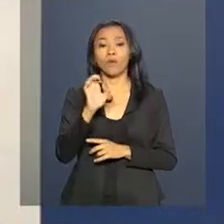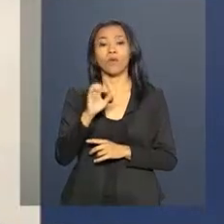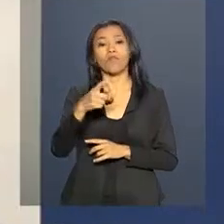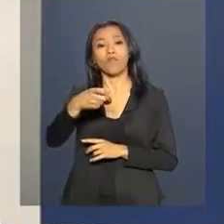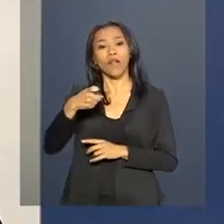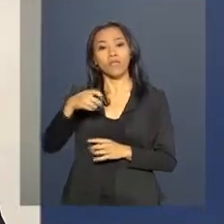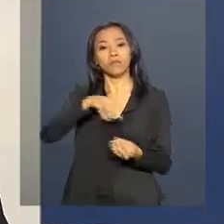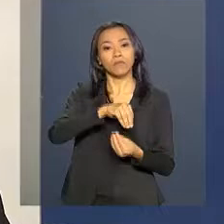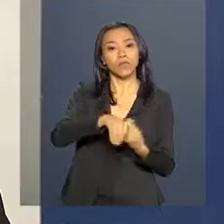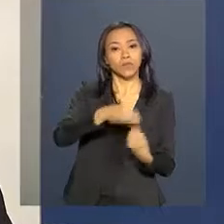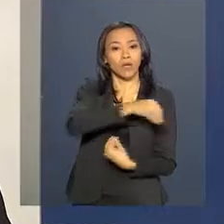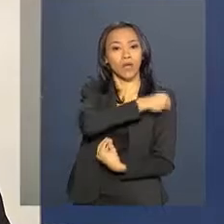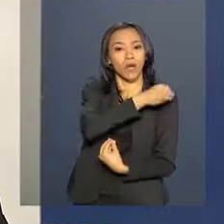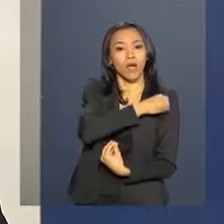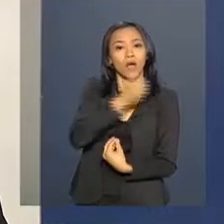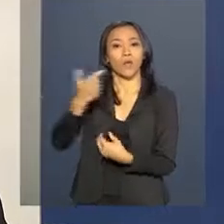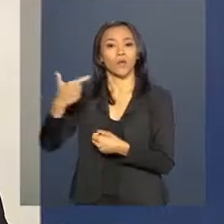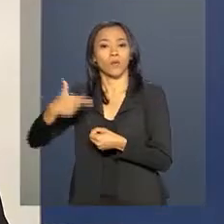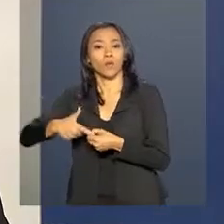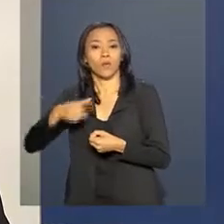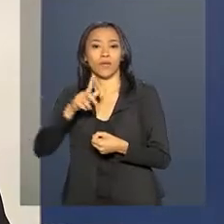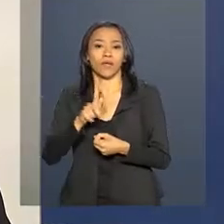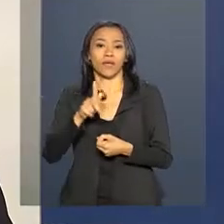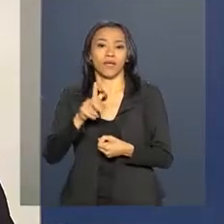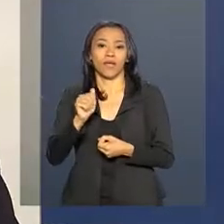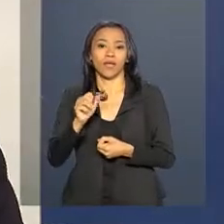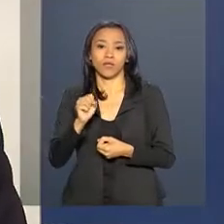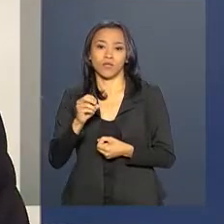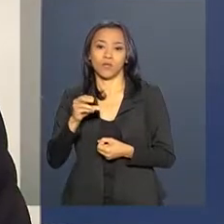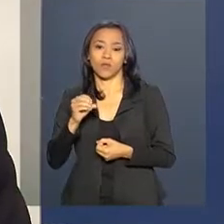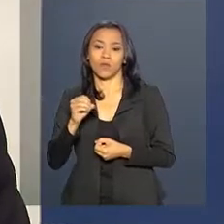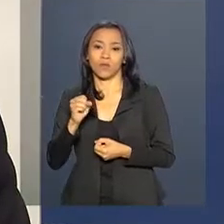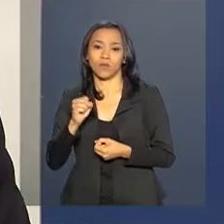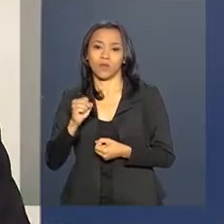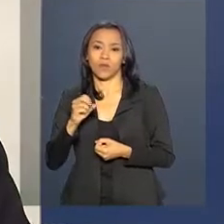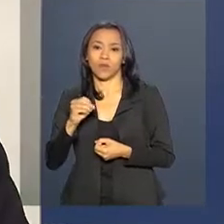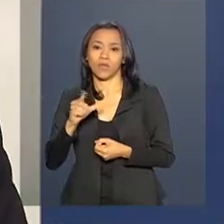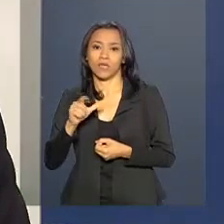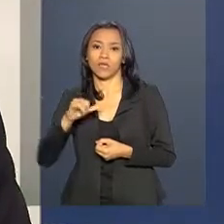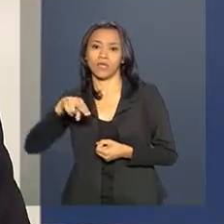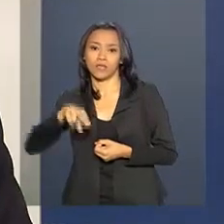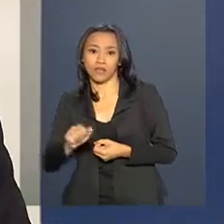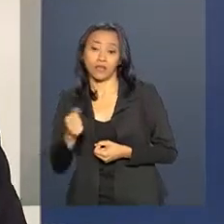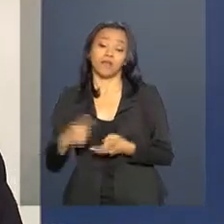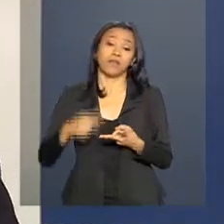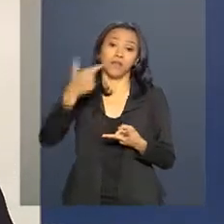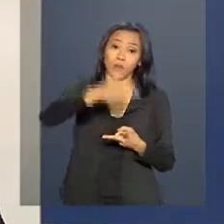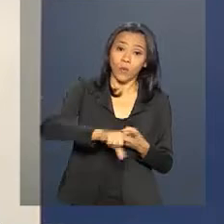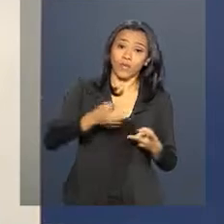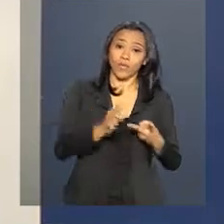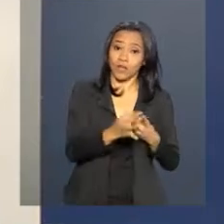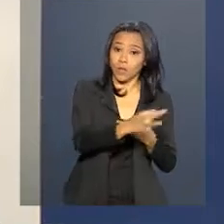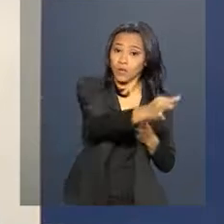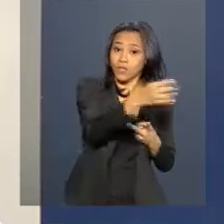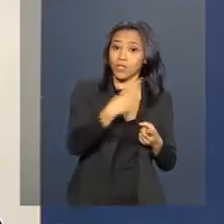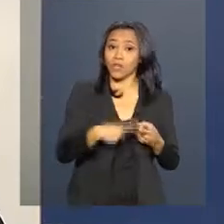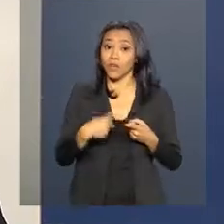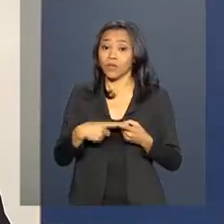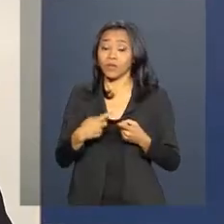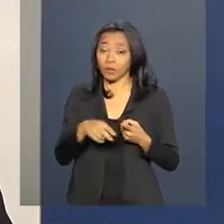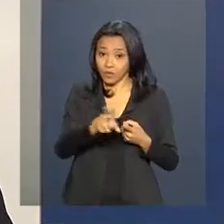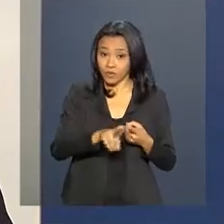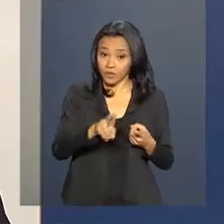uma proposta bastante interessante para as condições do nosso país, e temos tecnologias de mais longo prazo, como a célula de